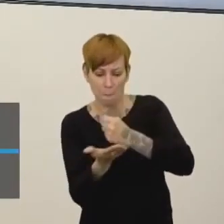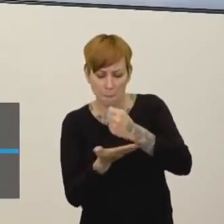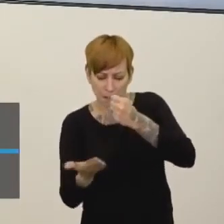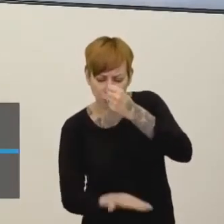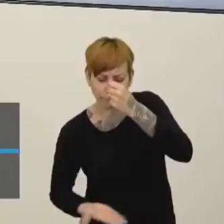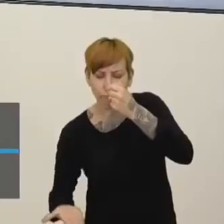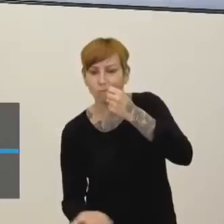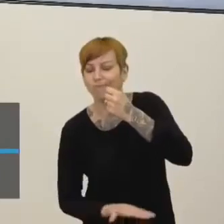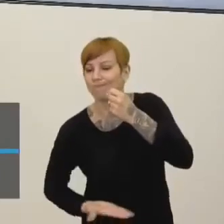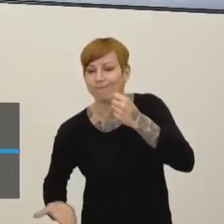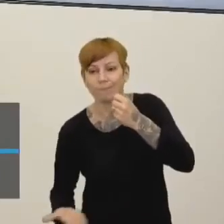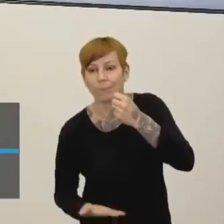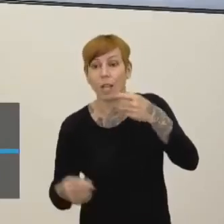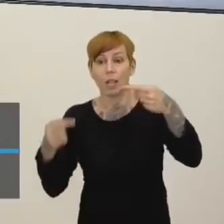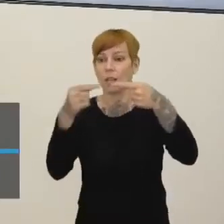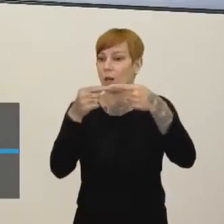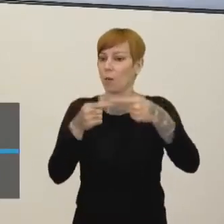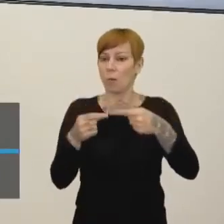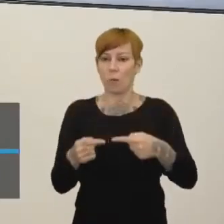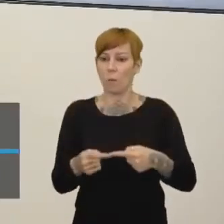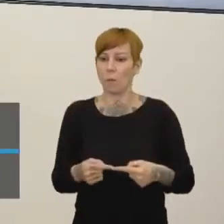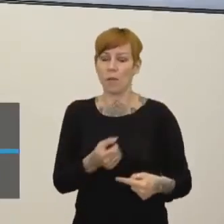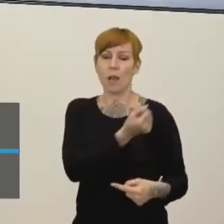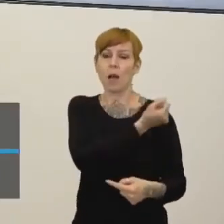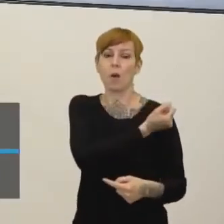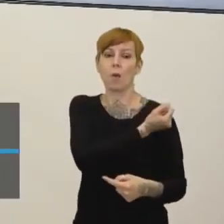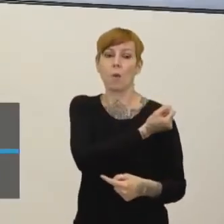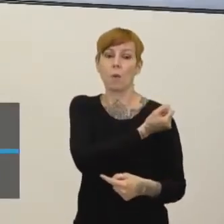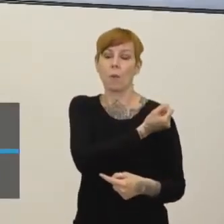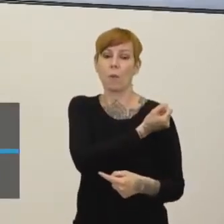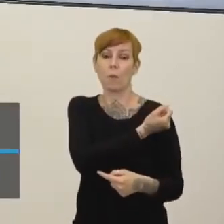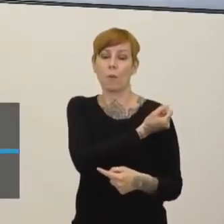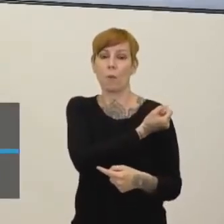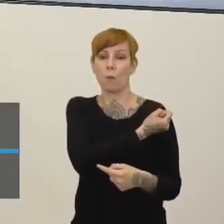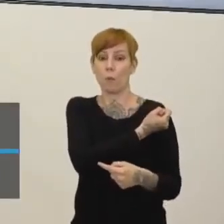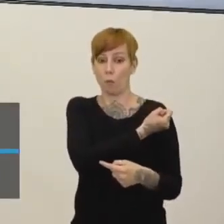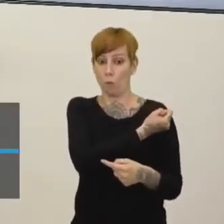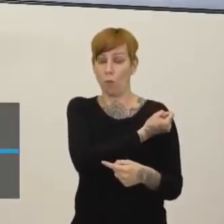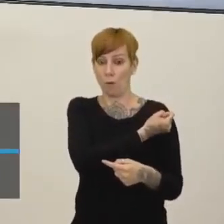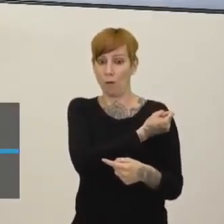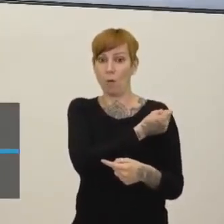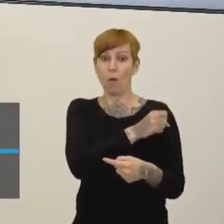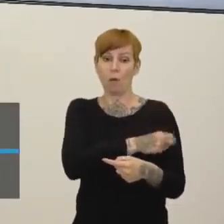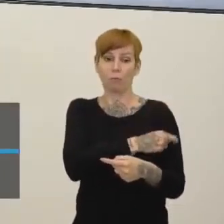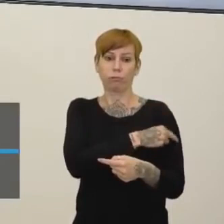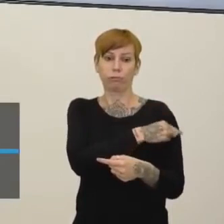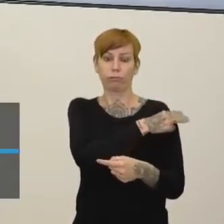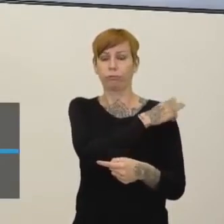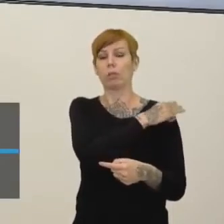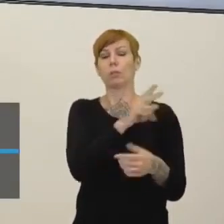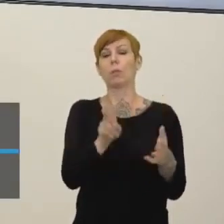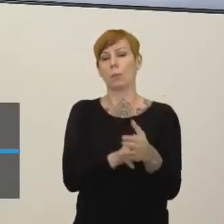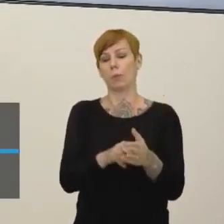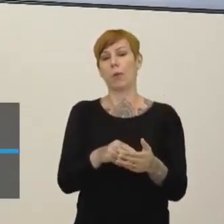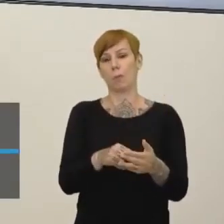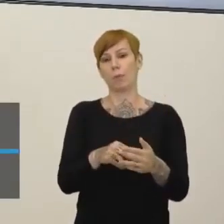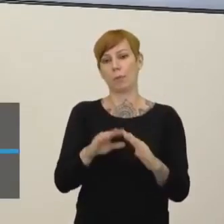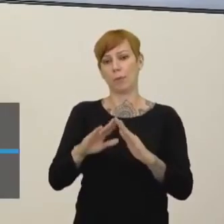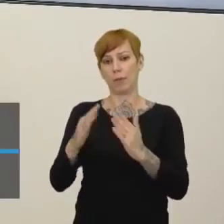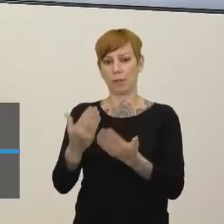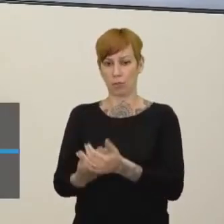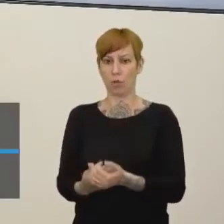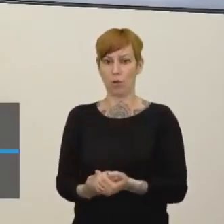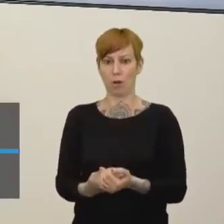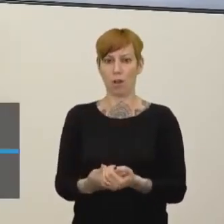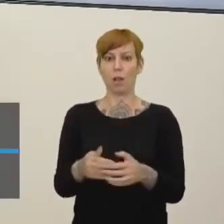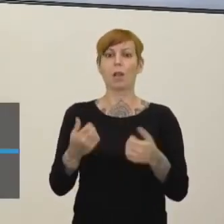não corresponde à série que ele está. Então ele teria que ter uma leitura melhor, compreender melhor, associar melhor, entender